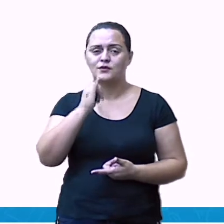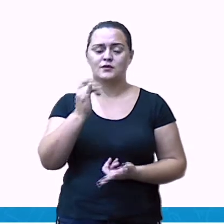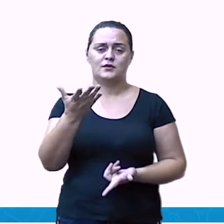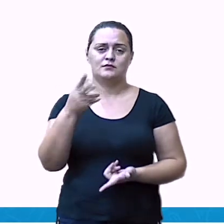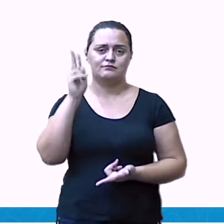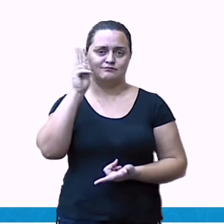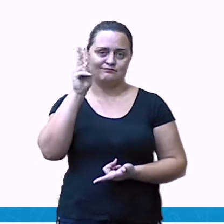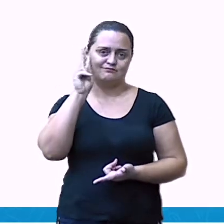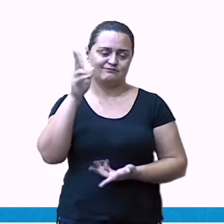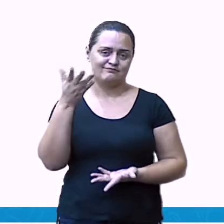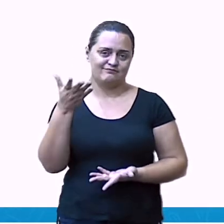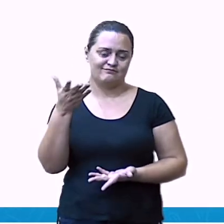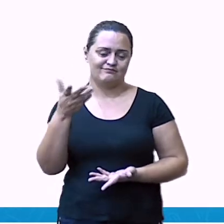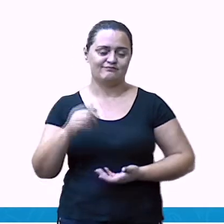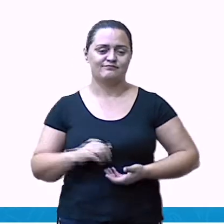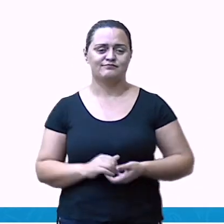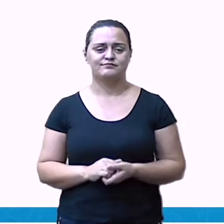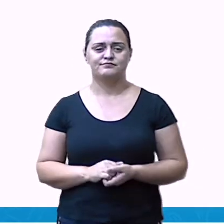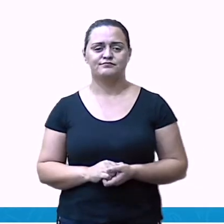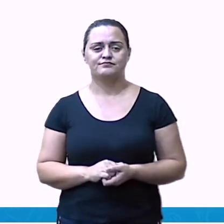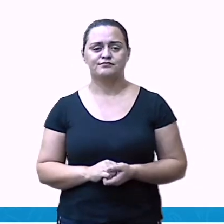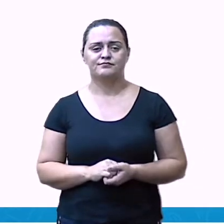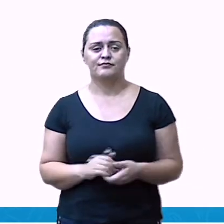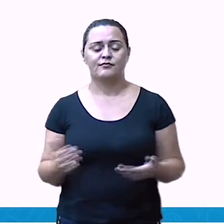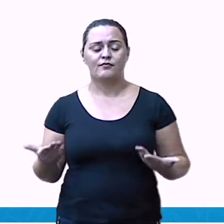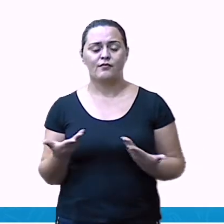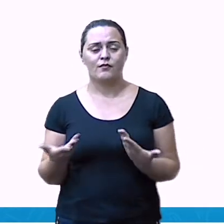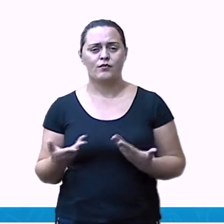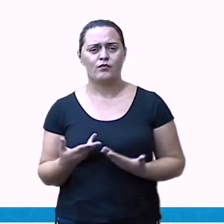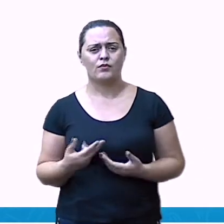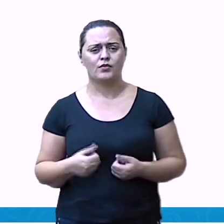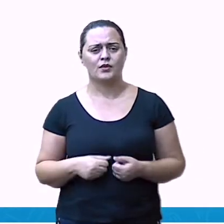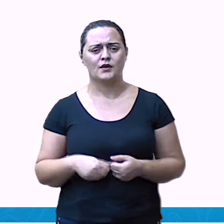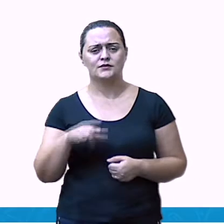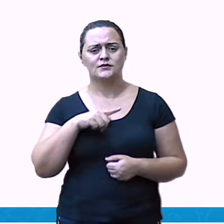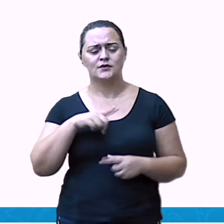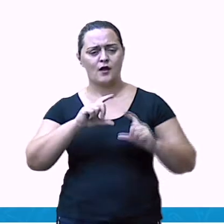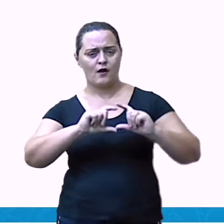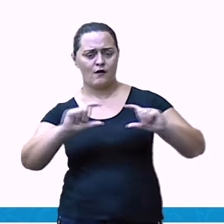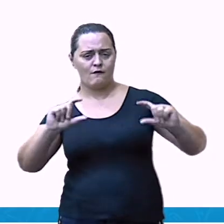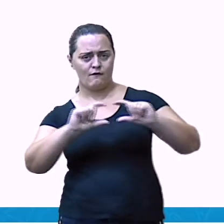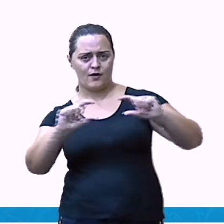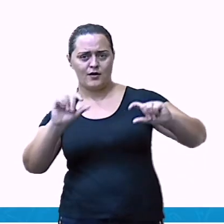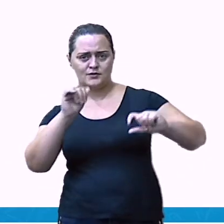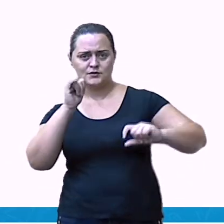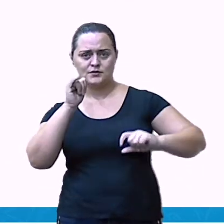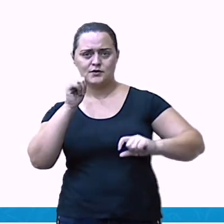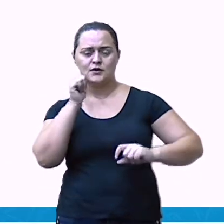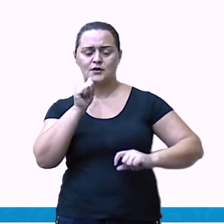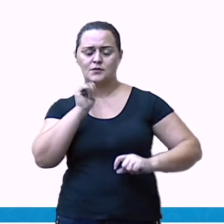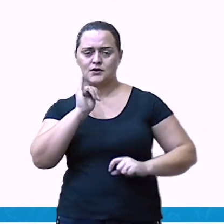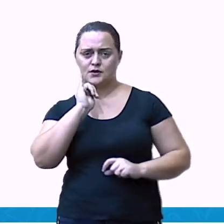como ela é, mas não deu certo. Releia esta frase da menina.